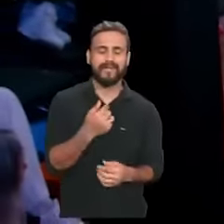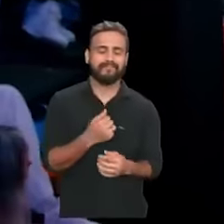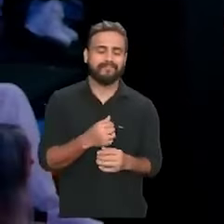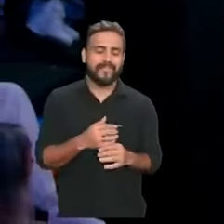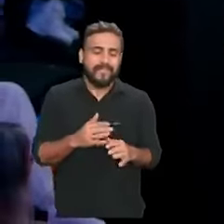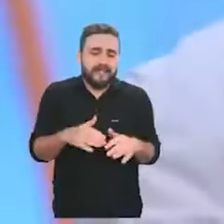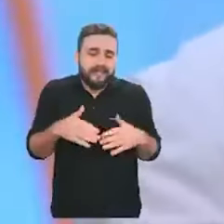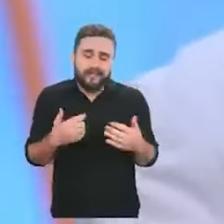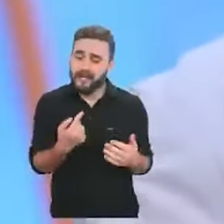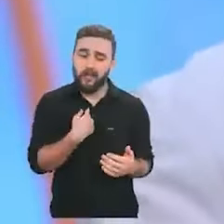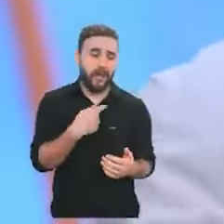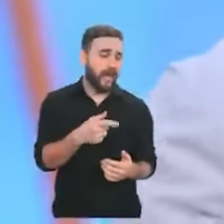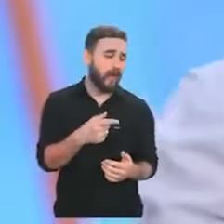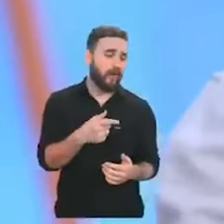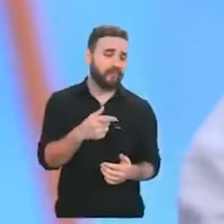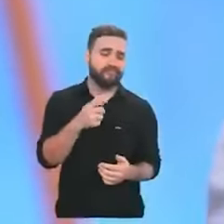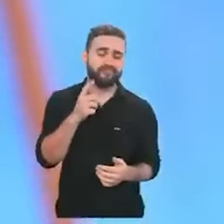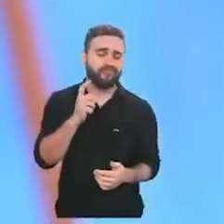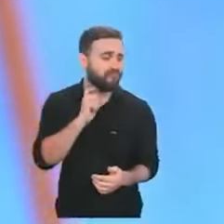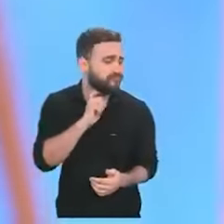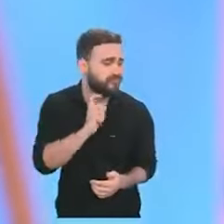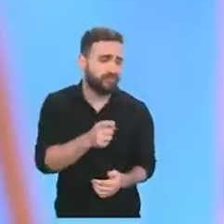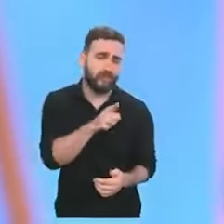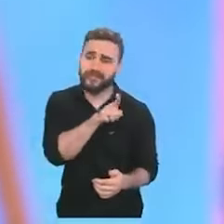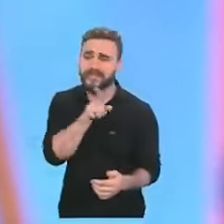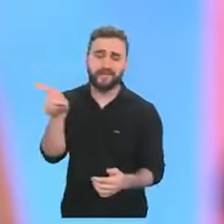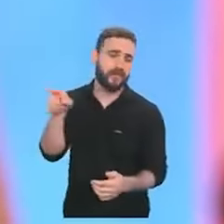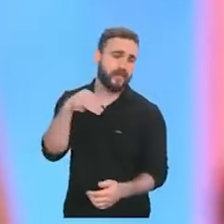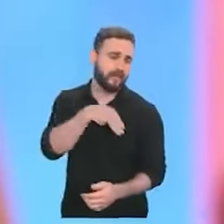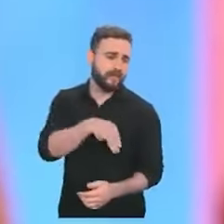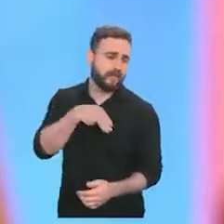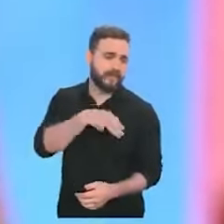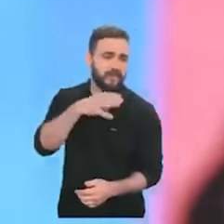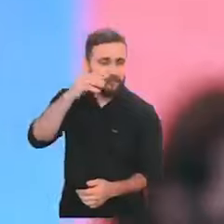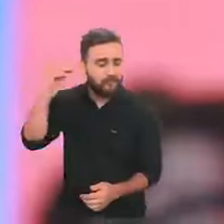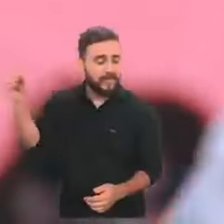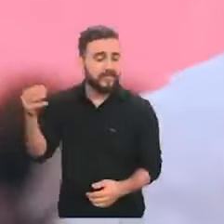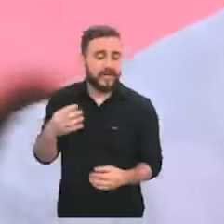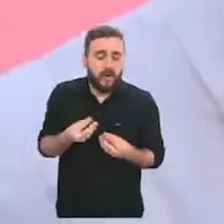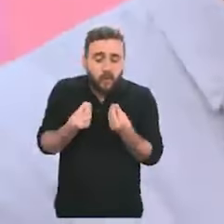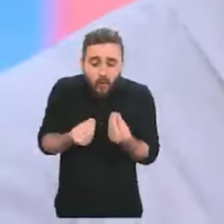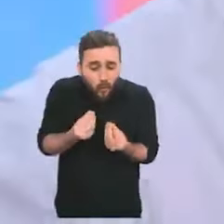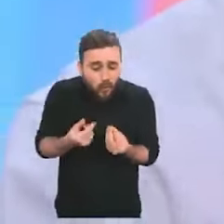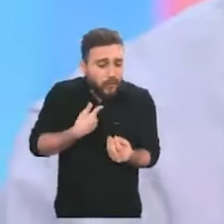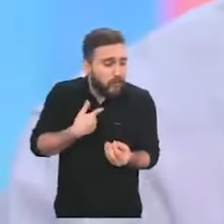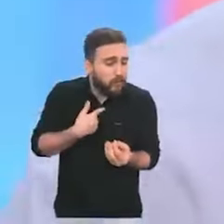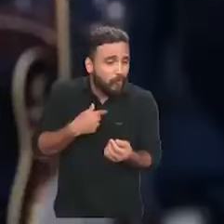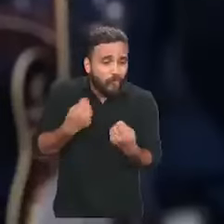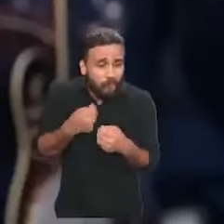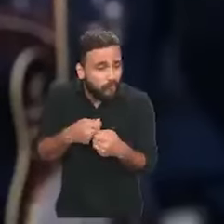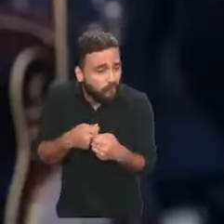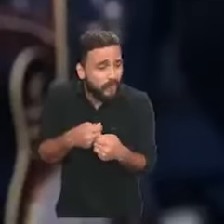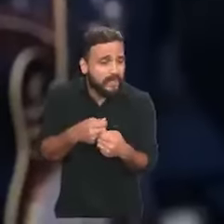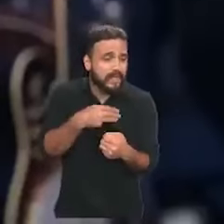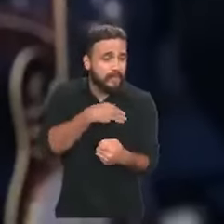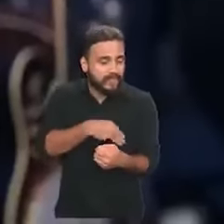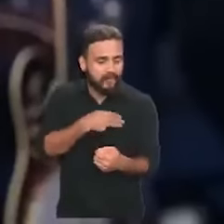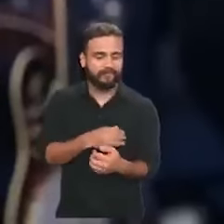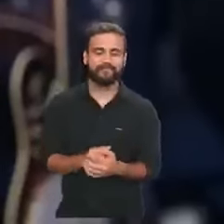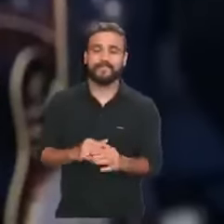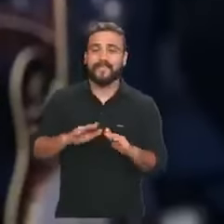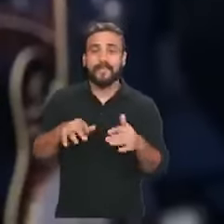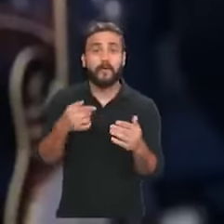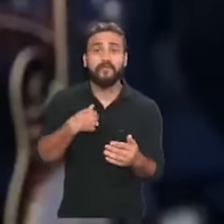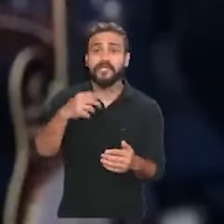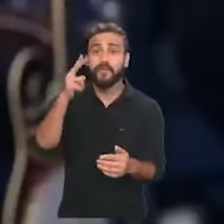não dá para sair do Brasil, como é que eu vou fazer missão? Você tem uma história muito interessante de uma igreja, na França, inclusive,